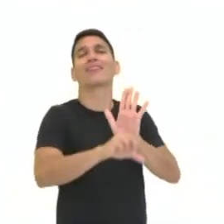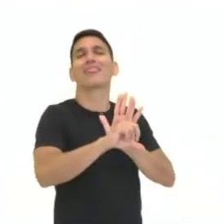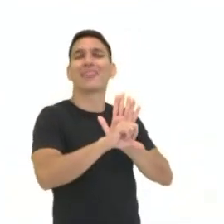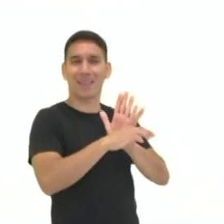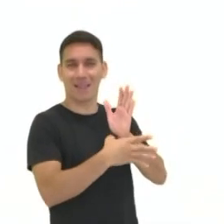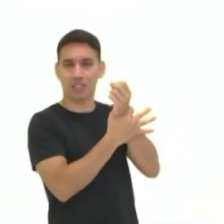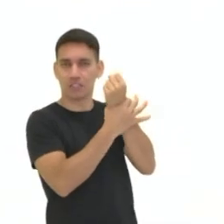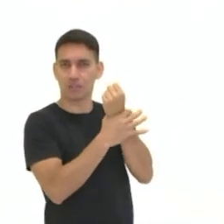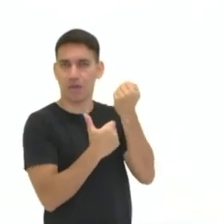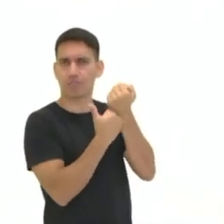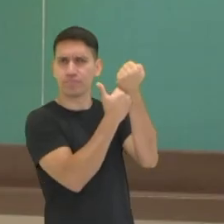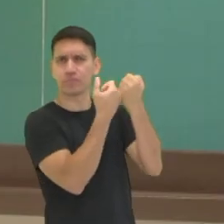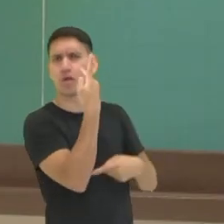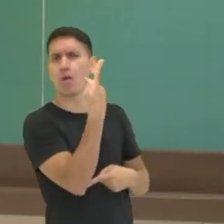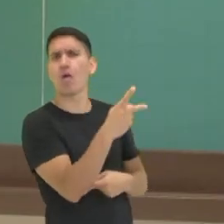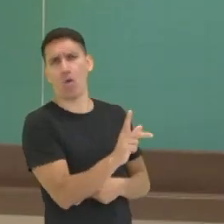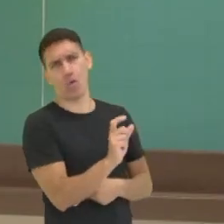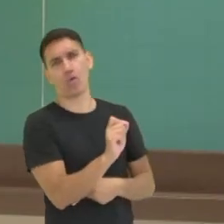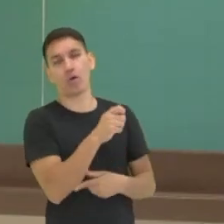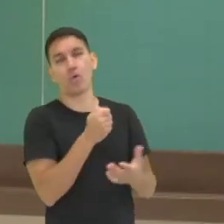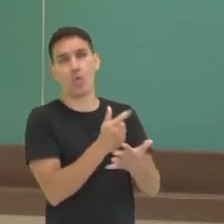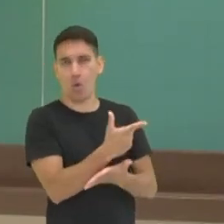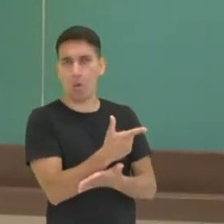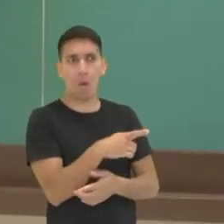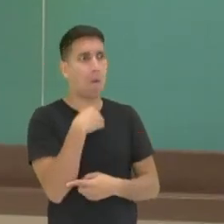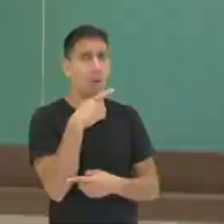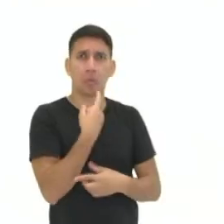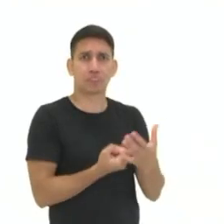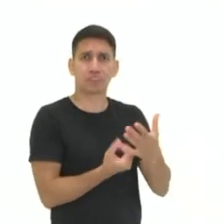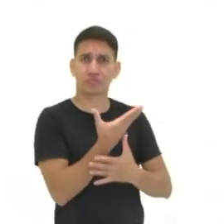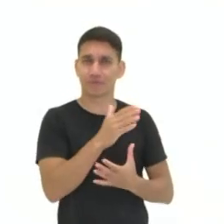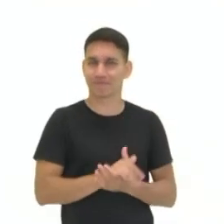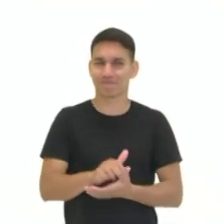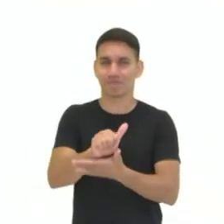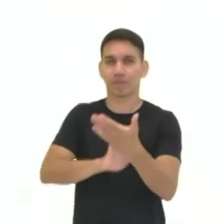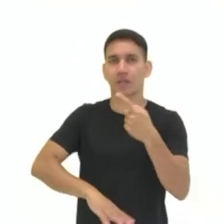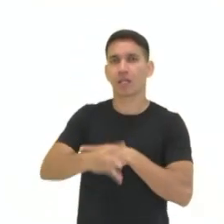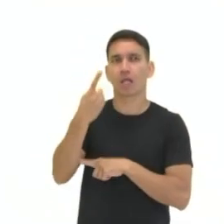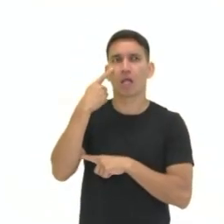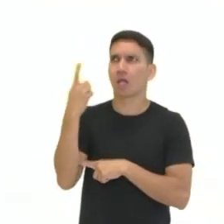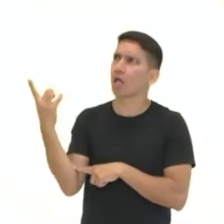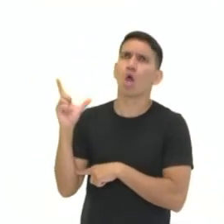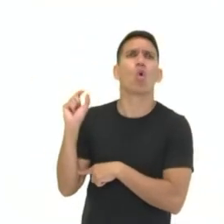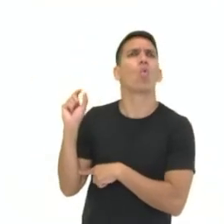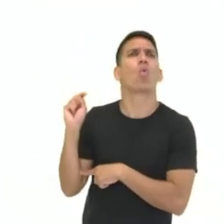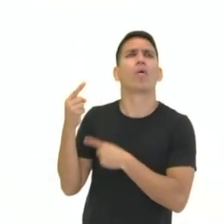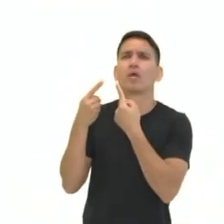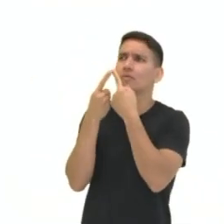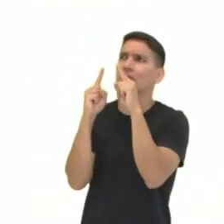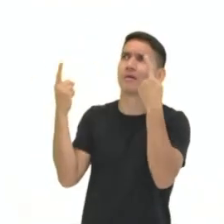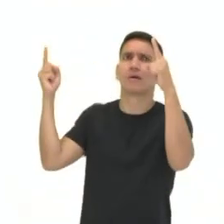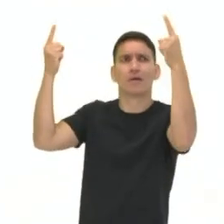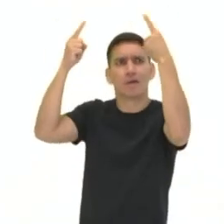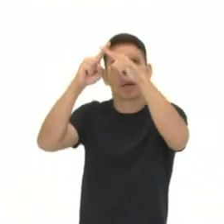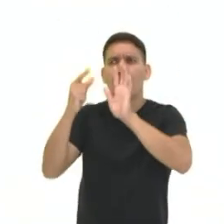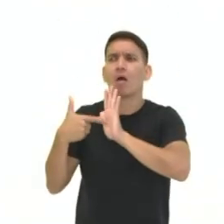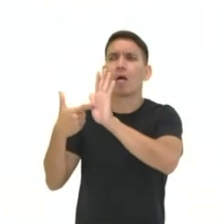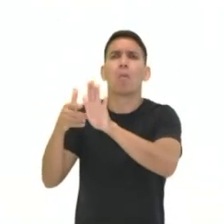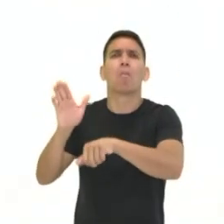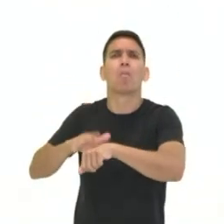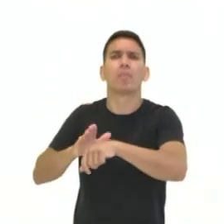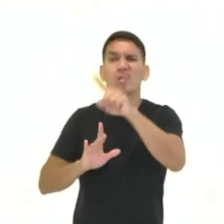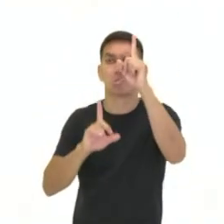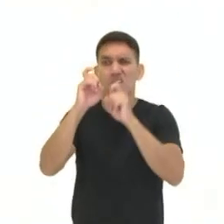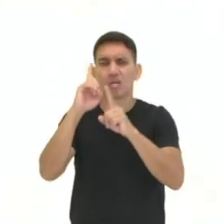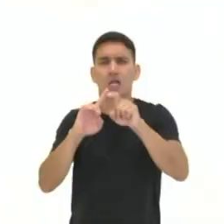inventado. E na nossa quarta atividade, o que o balão de fala e a expressão facial do homem indicam sobre o